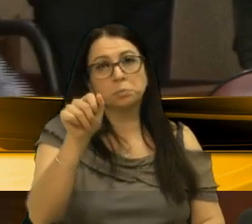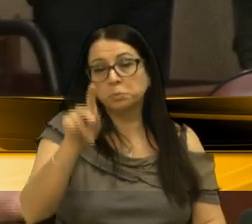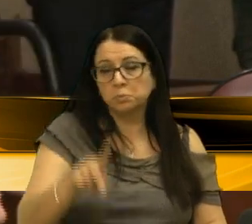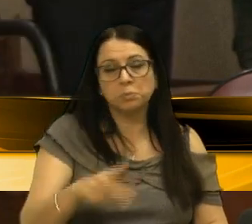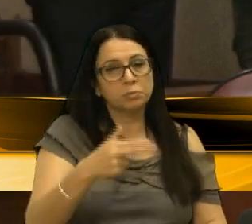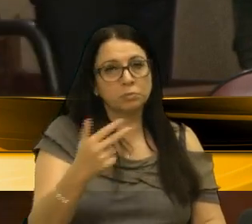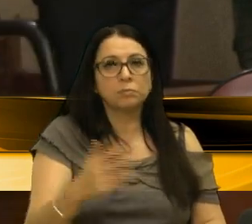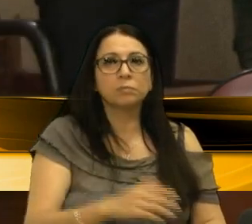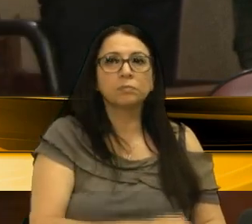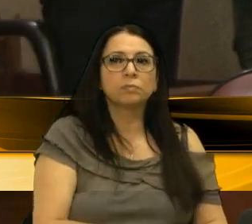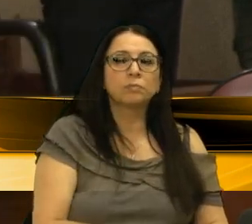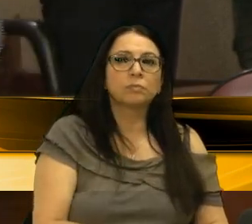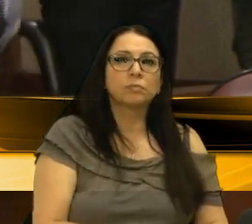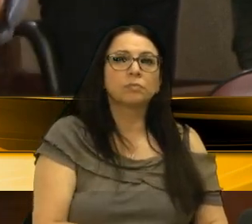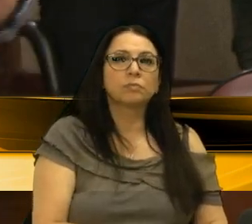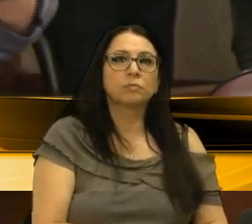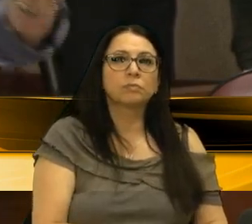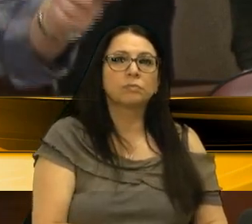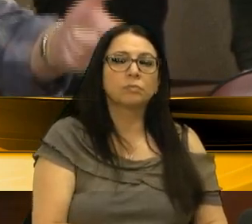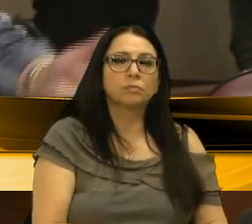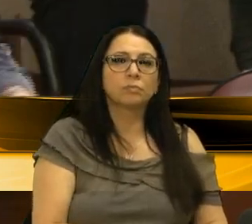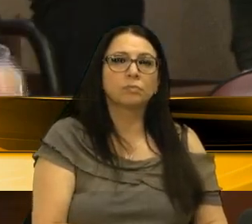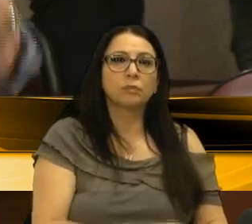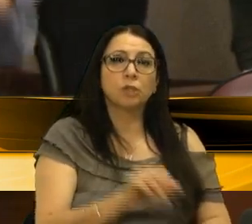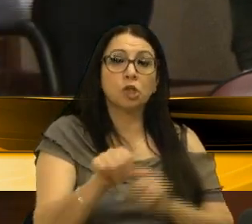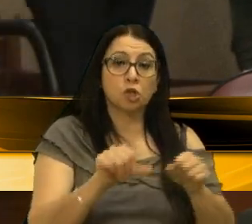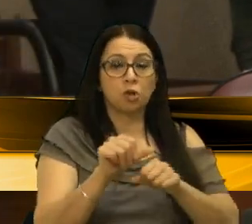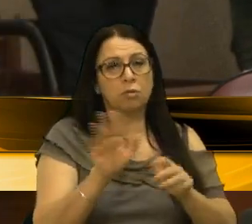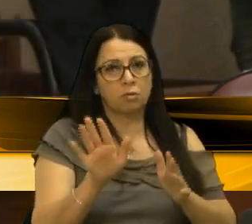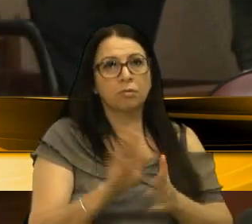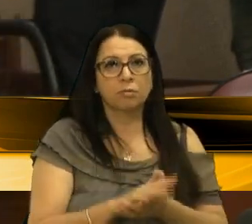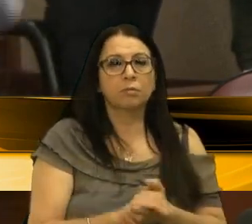alguma coisa assim, tá? Simplesmente na troca, né?